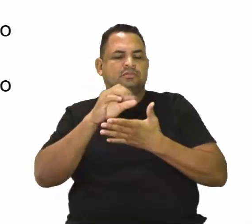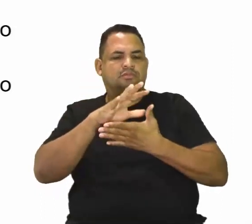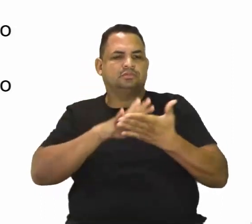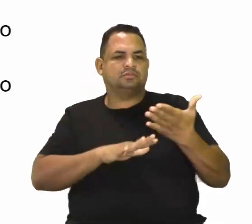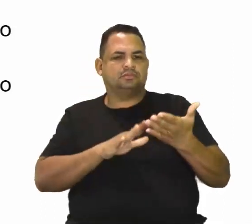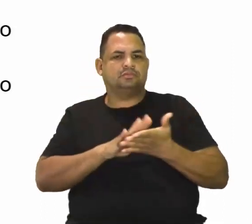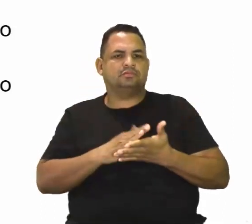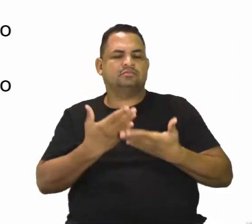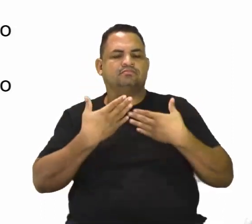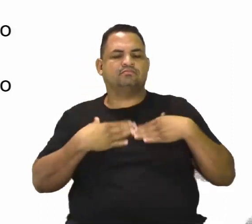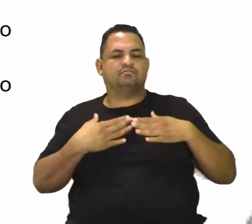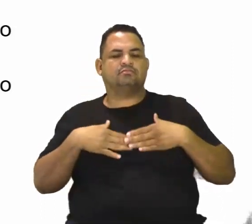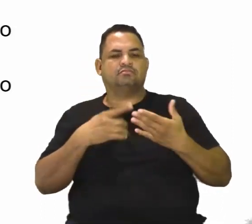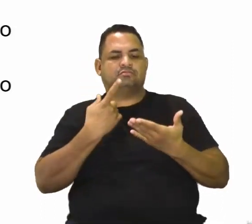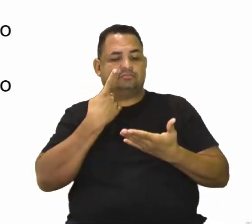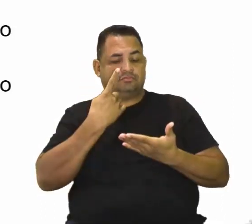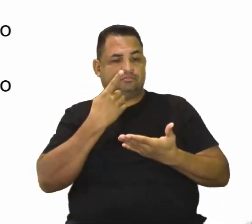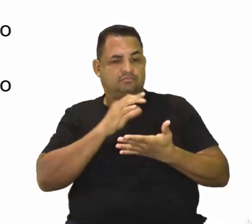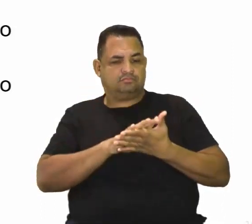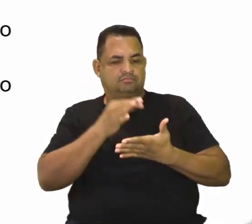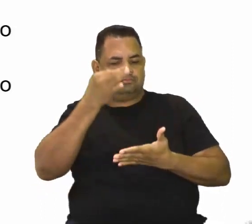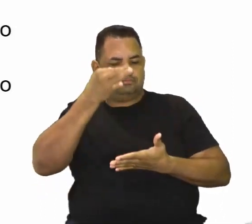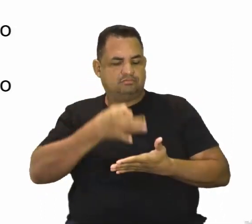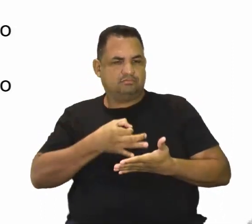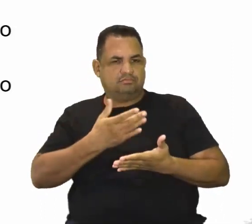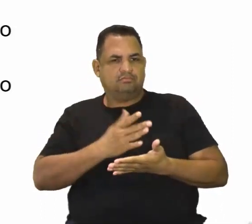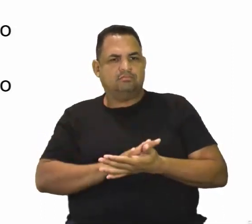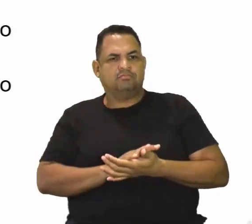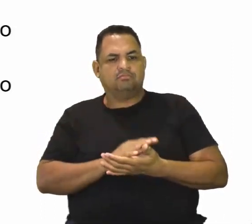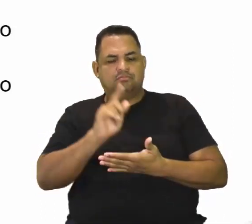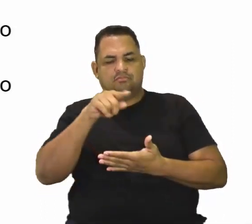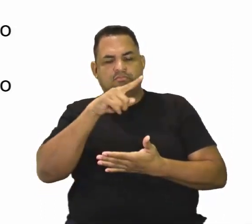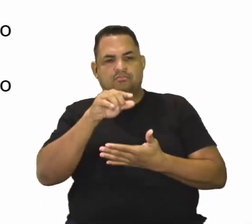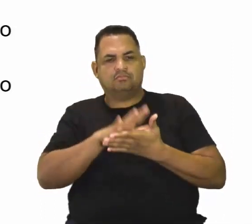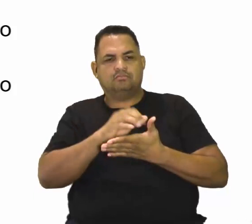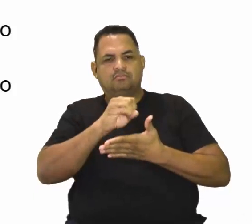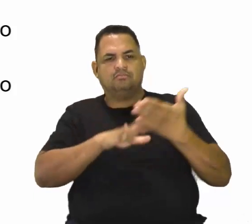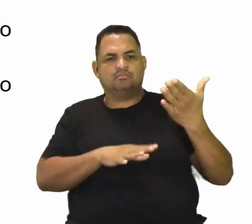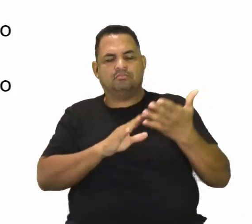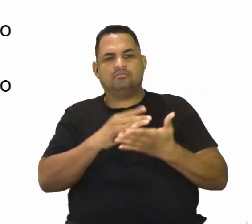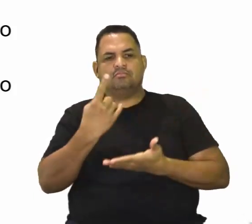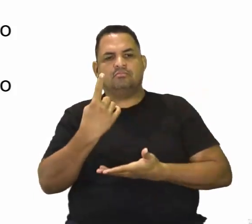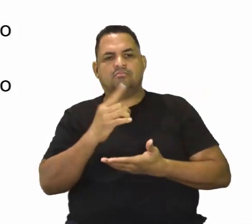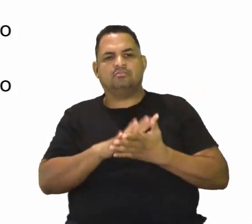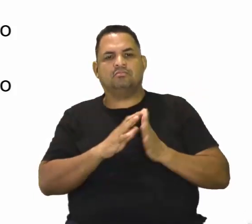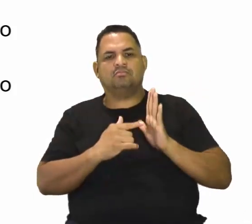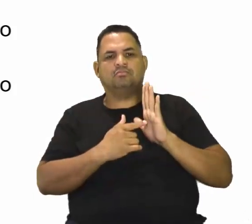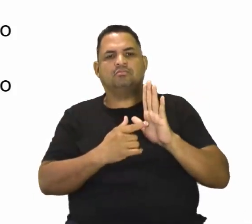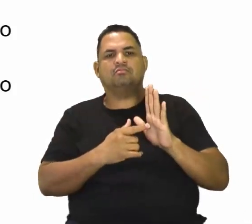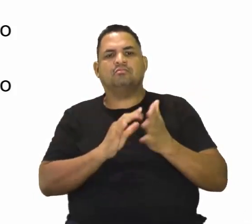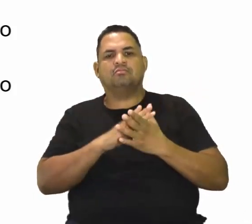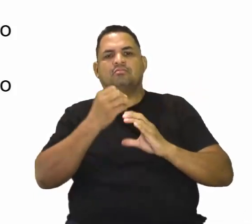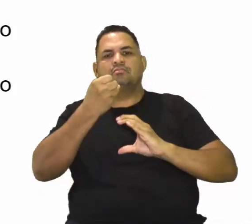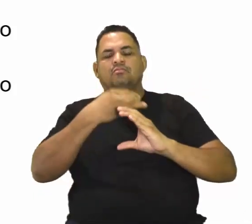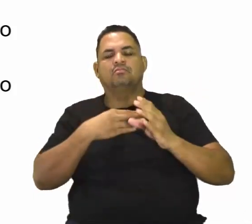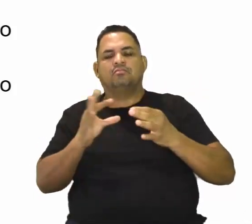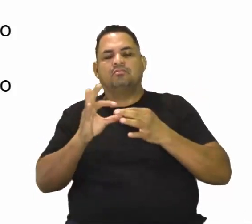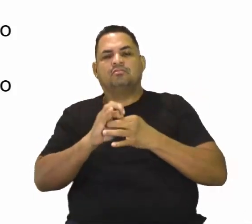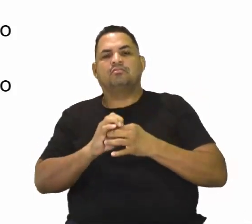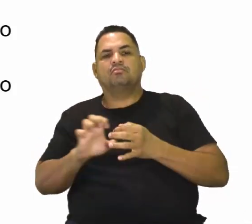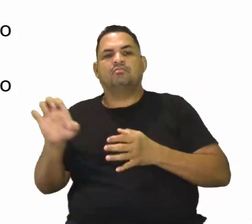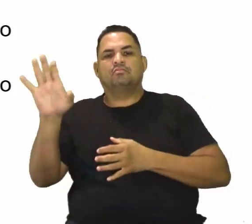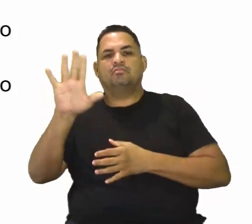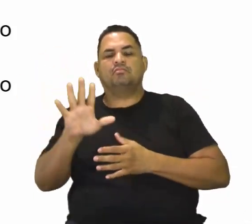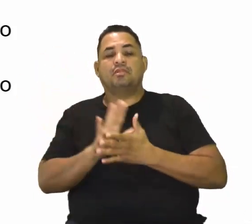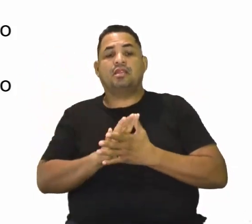tranquilo, então vamos só ver se vocês acertaram. Assinale qual alternativa abaixo não representa as características da União